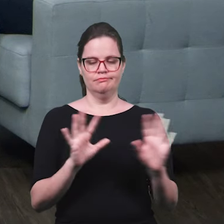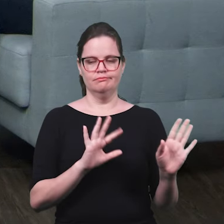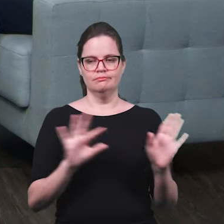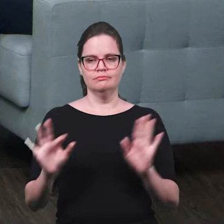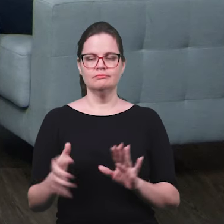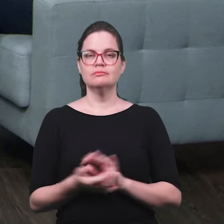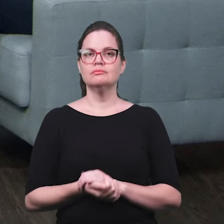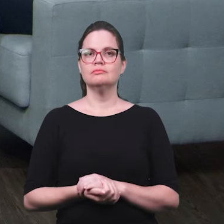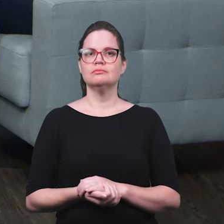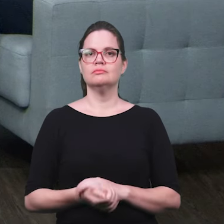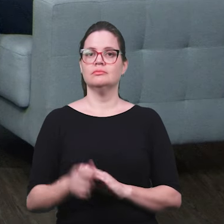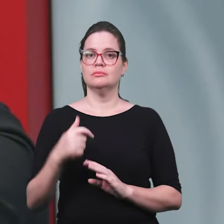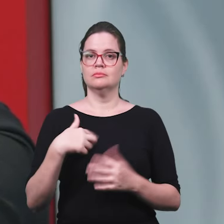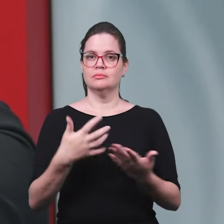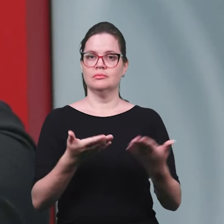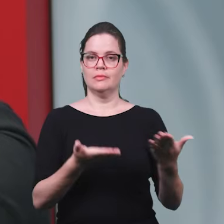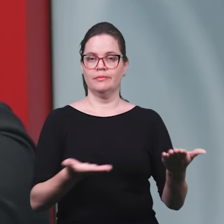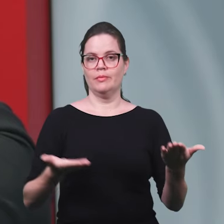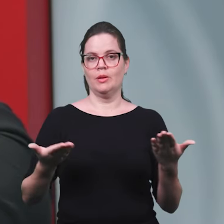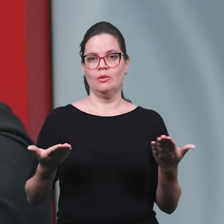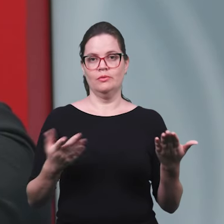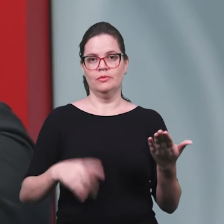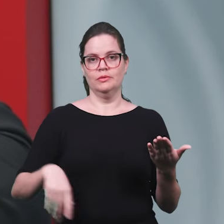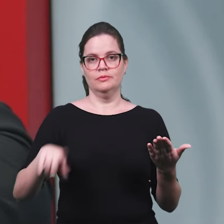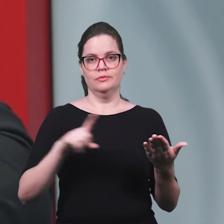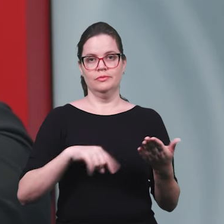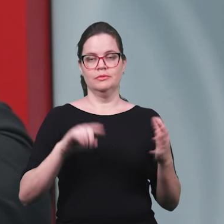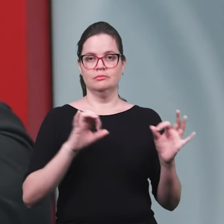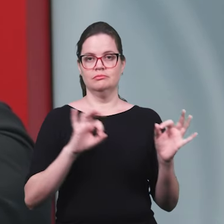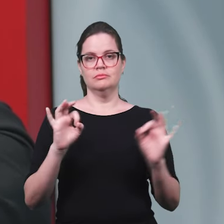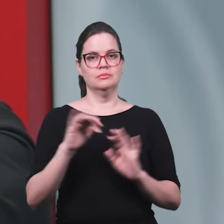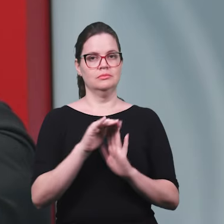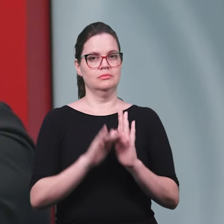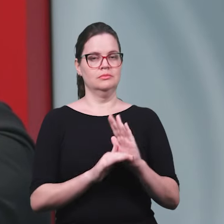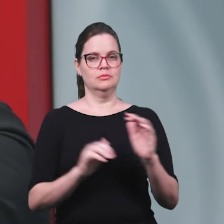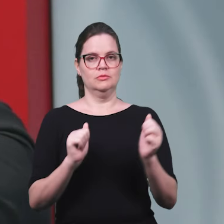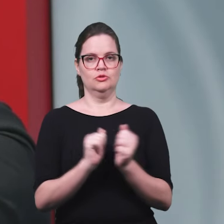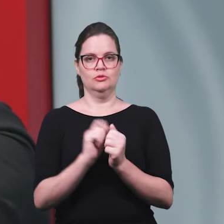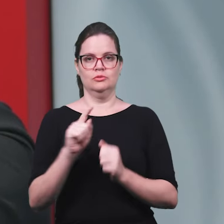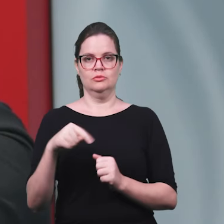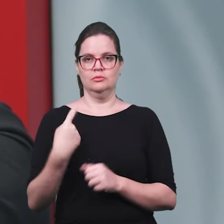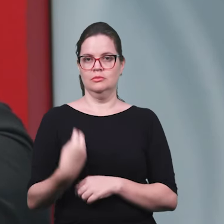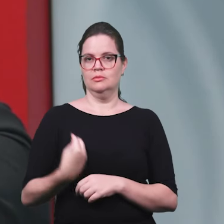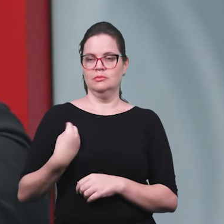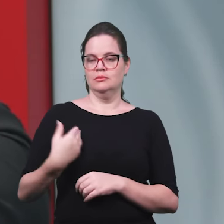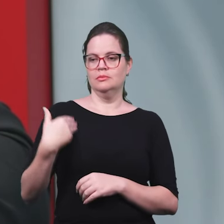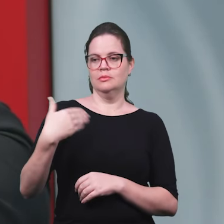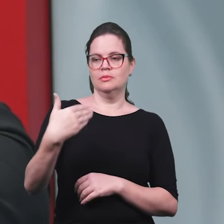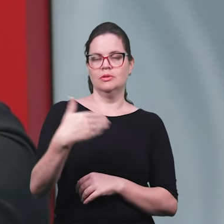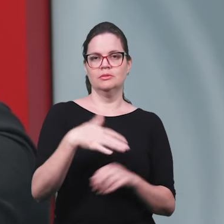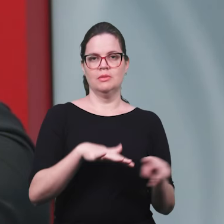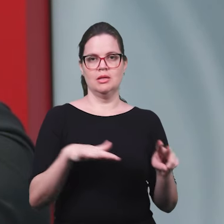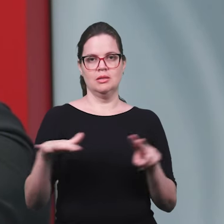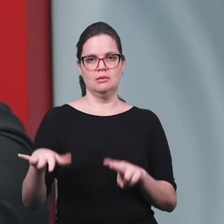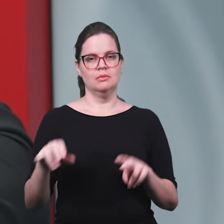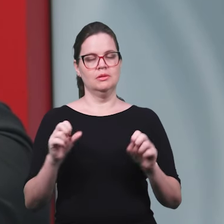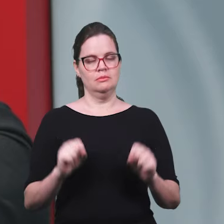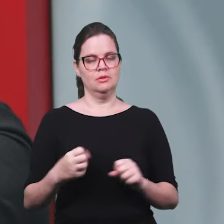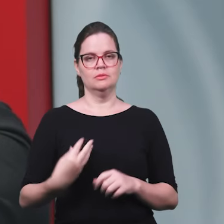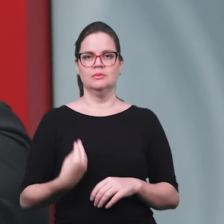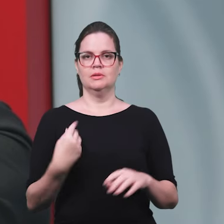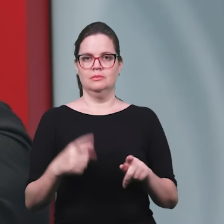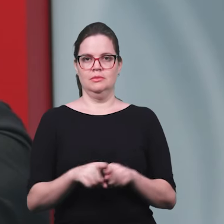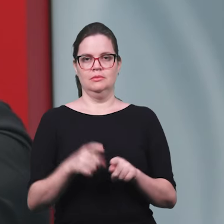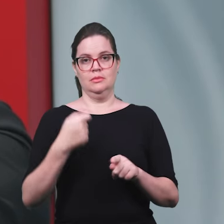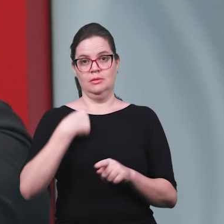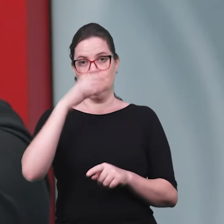fica à vontade. Quero deixar o convite para que você continue conosco e participe na próxima semana do